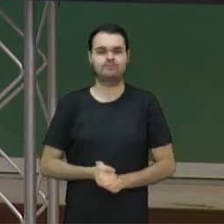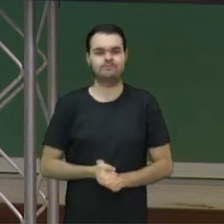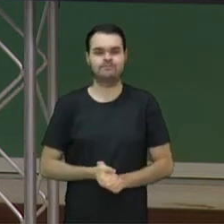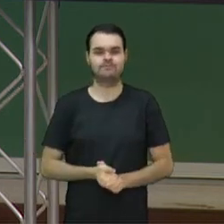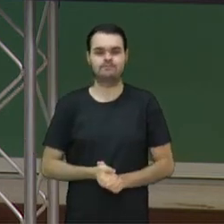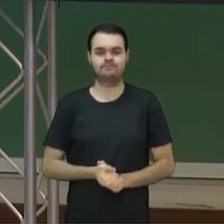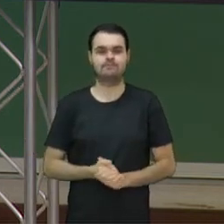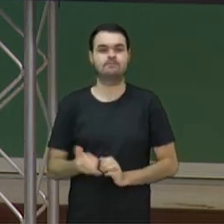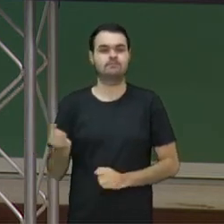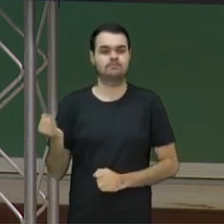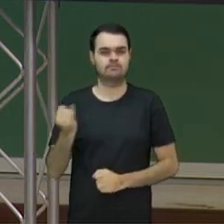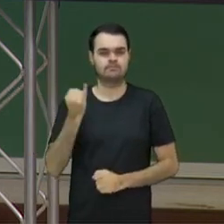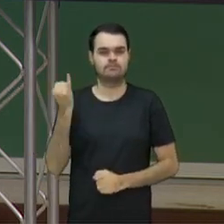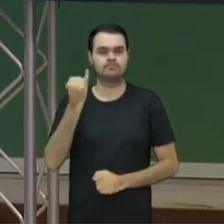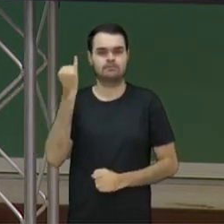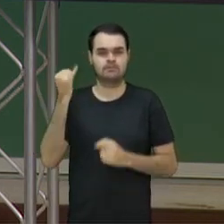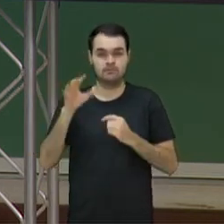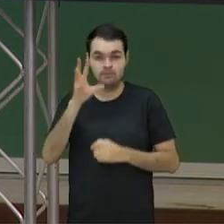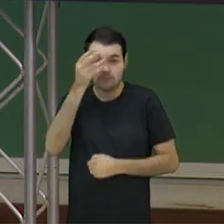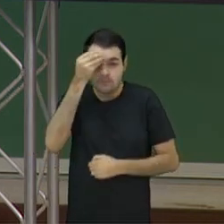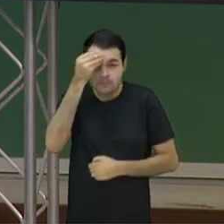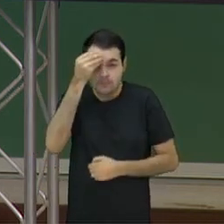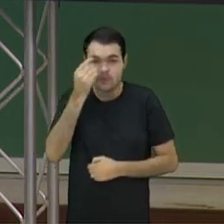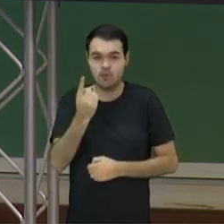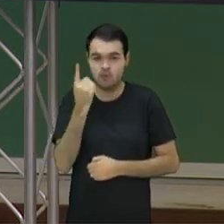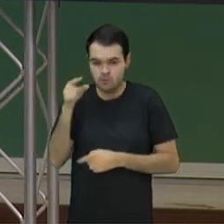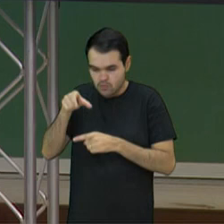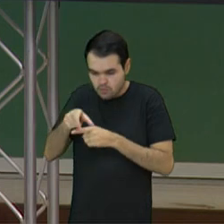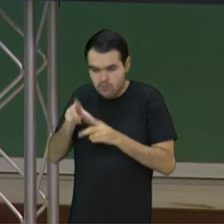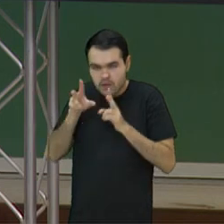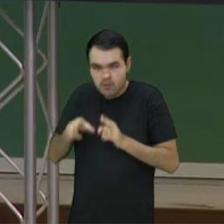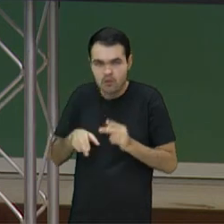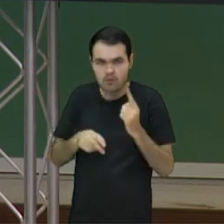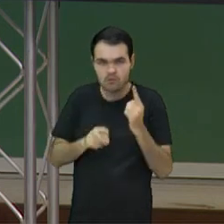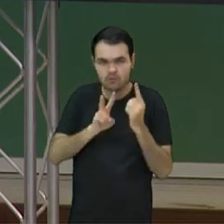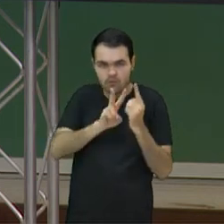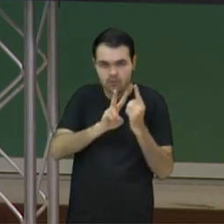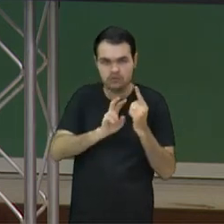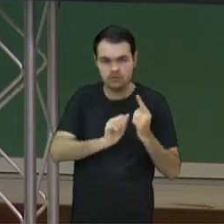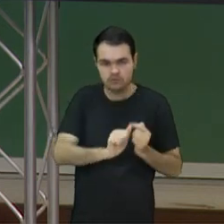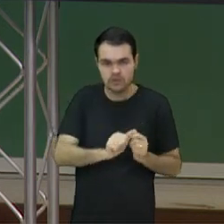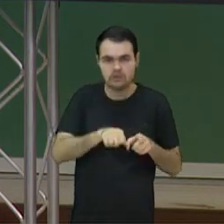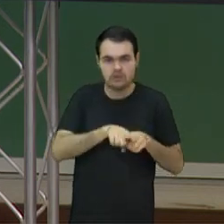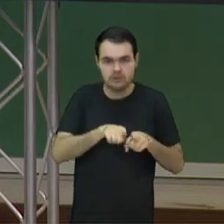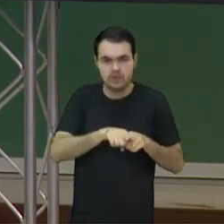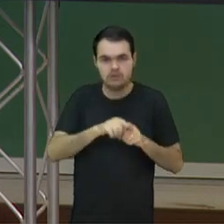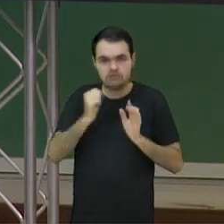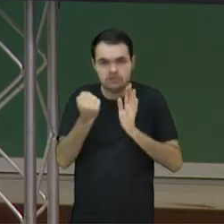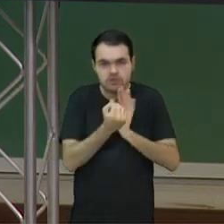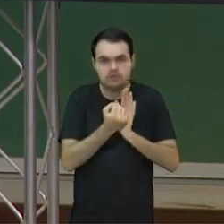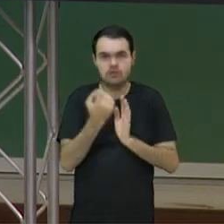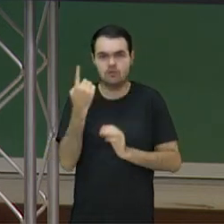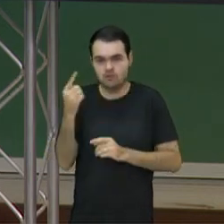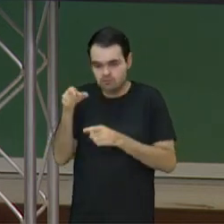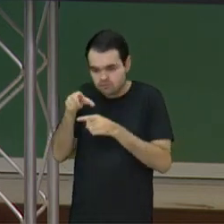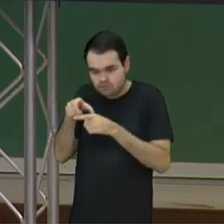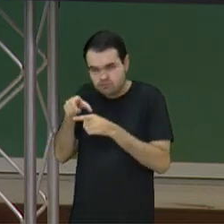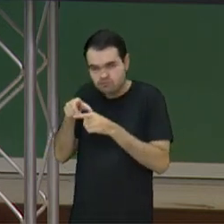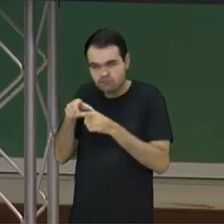Então, importante aqui, você fixar que um Om é igual a 1 volt-ampere, e aqui o símbolo 1 Om,